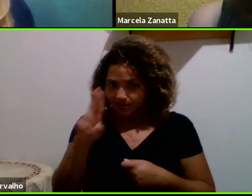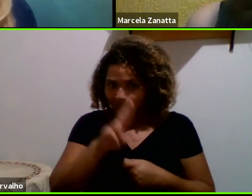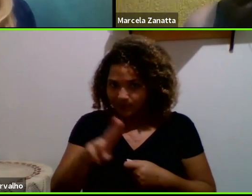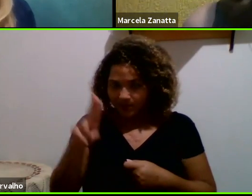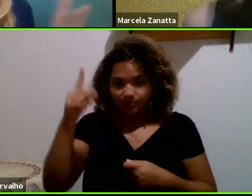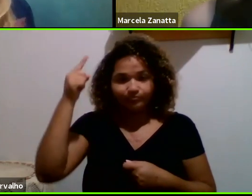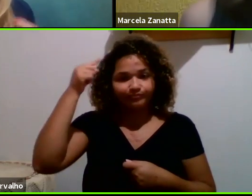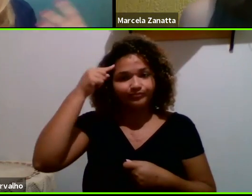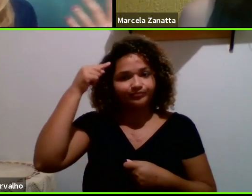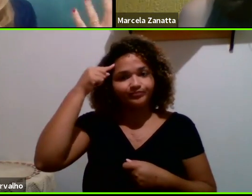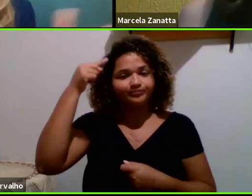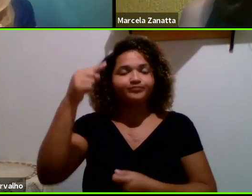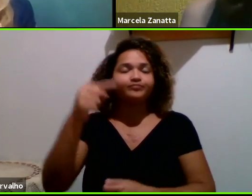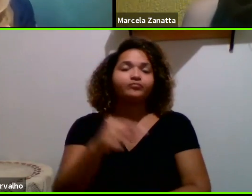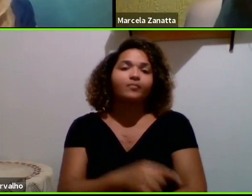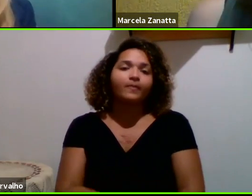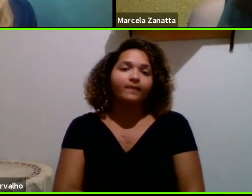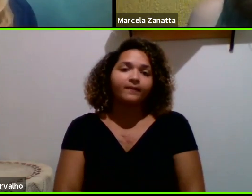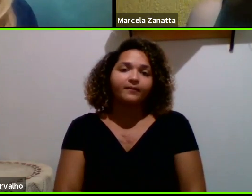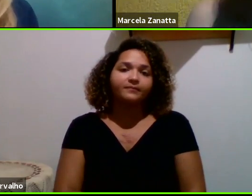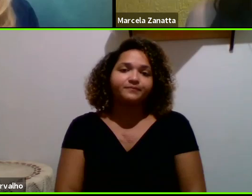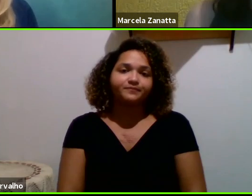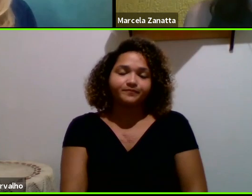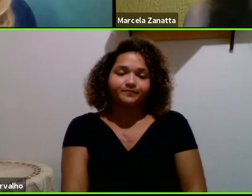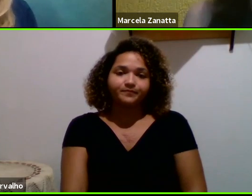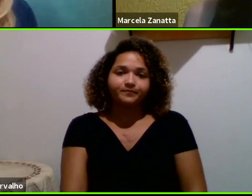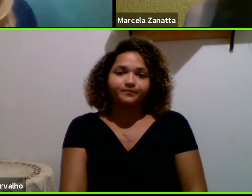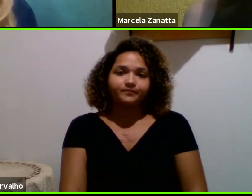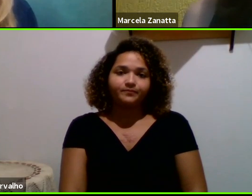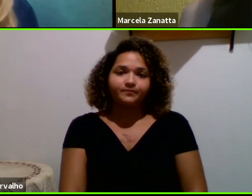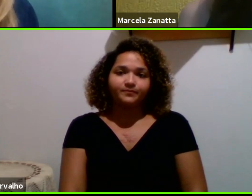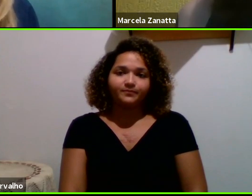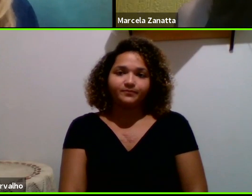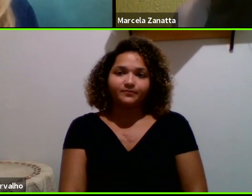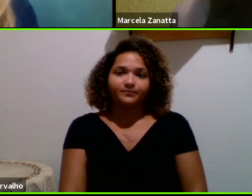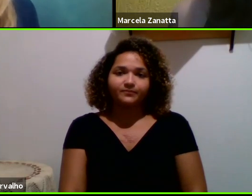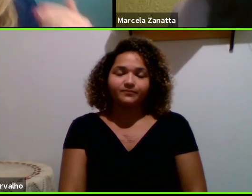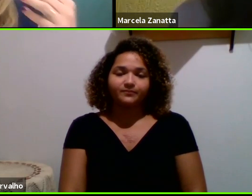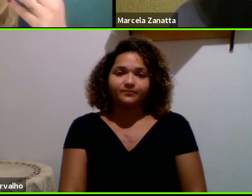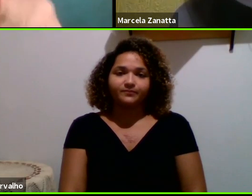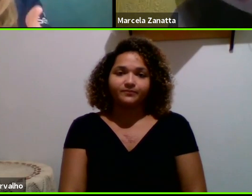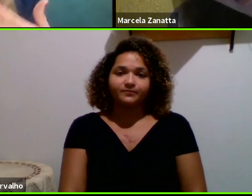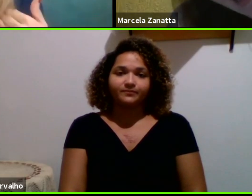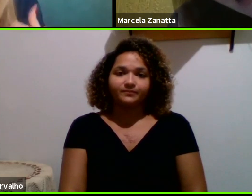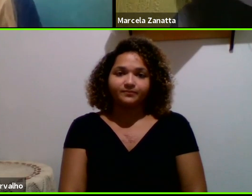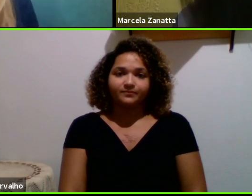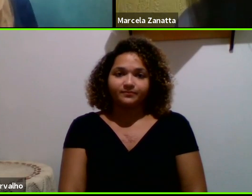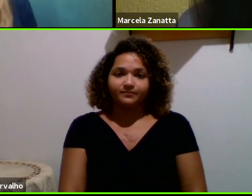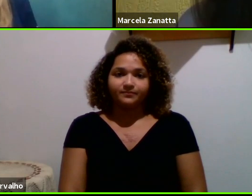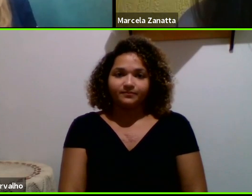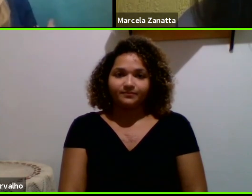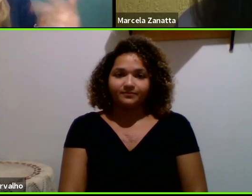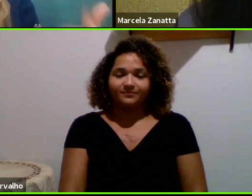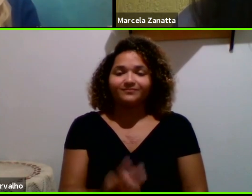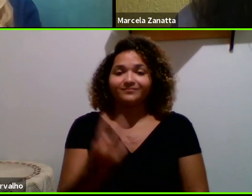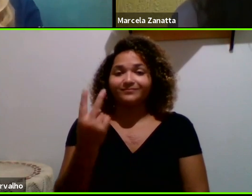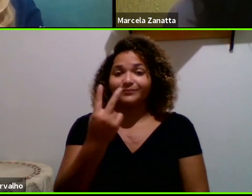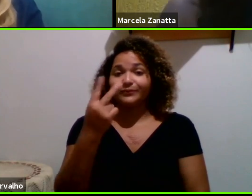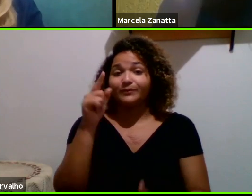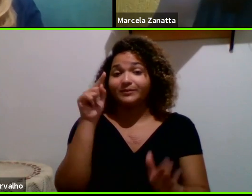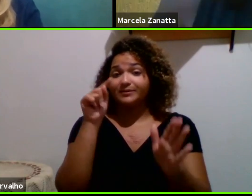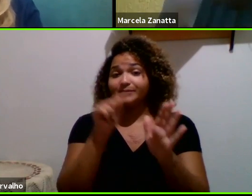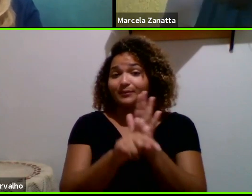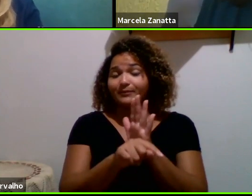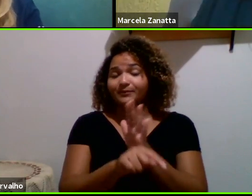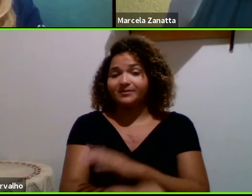perguntinhas aqui, para a gente poder logo finalizar, porque o tempo passa rápido demais. Uma serve para você e uma para mim.